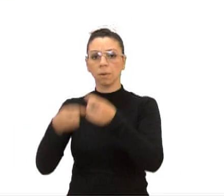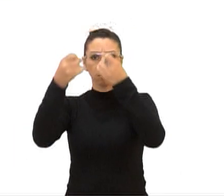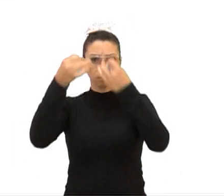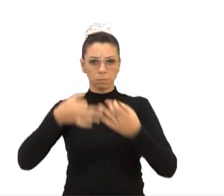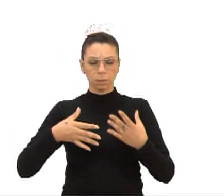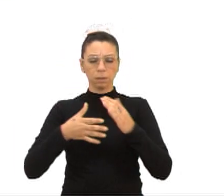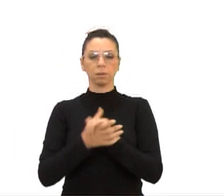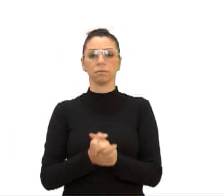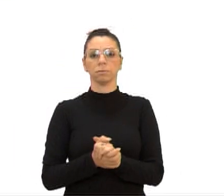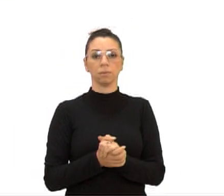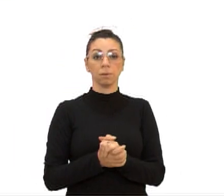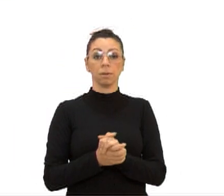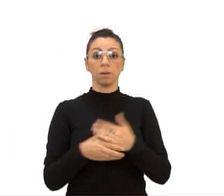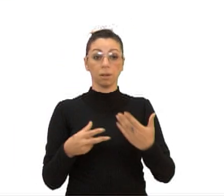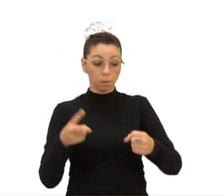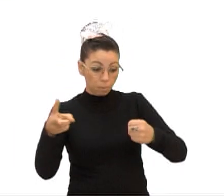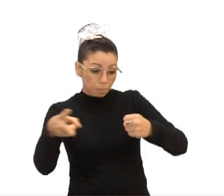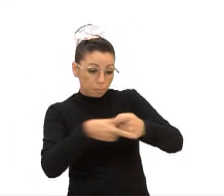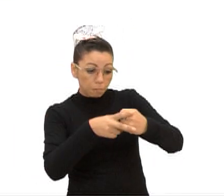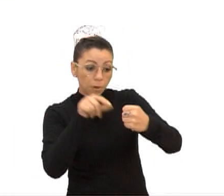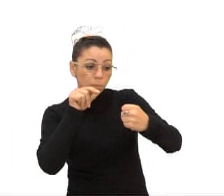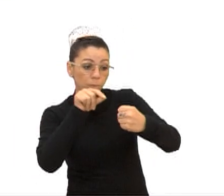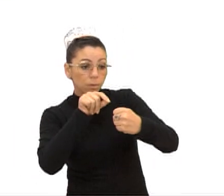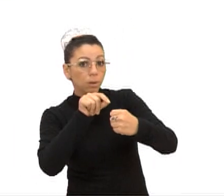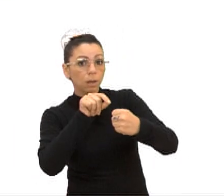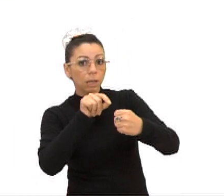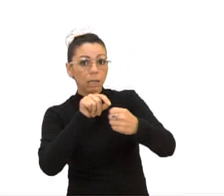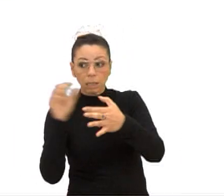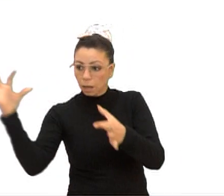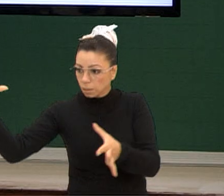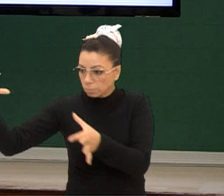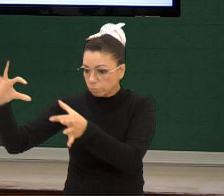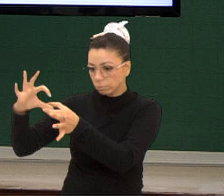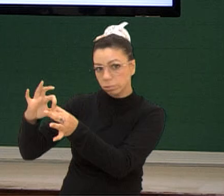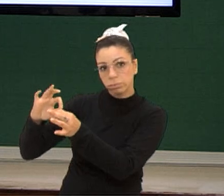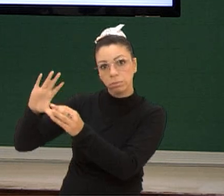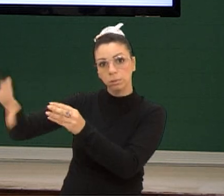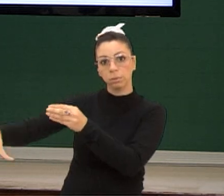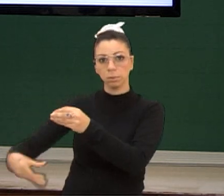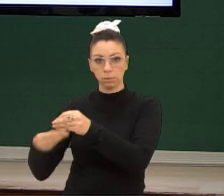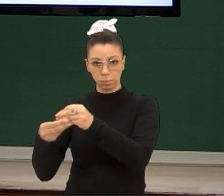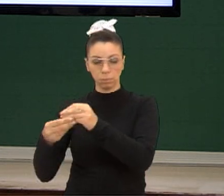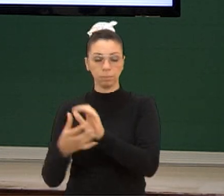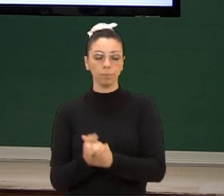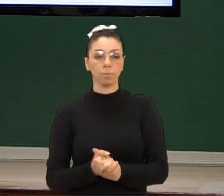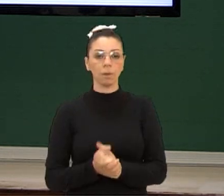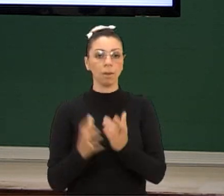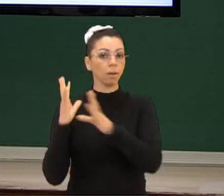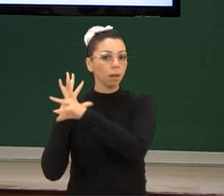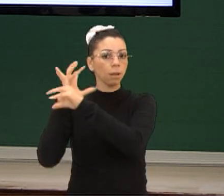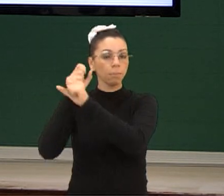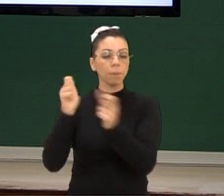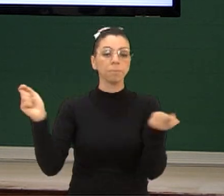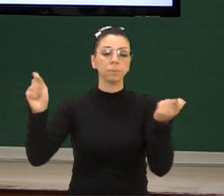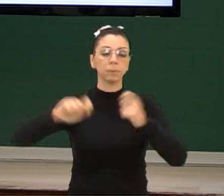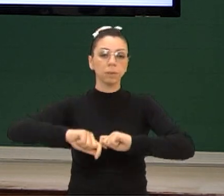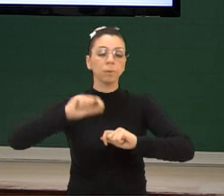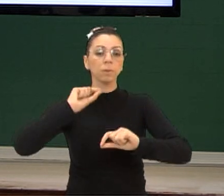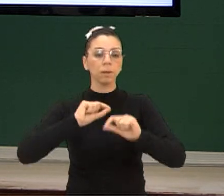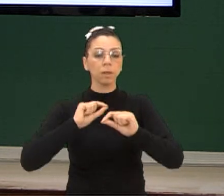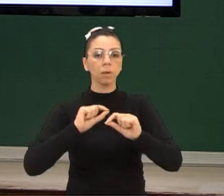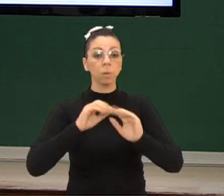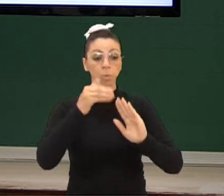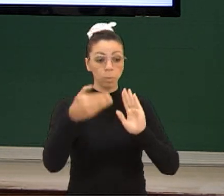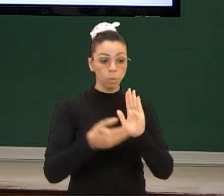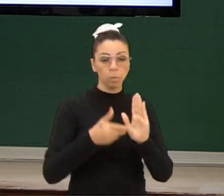fazer parte do predicado, ok? Só para a gente relembrar e lembrar sempre que tudo aquilo que não for sujeito vai